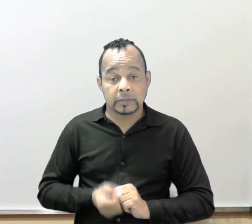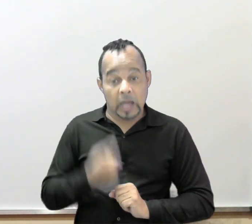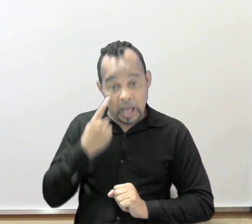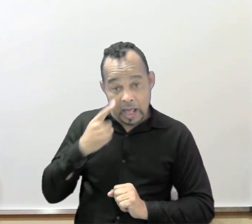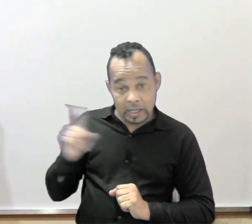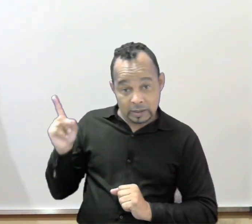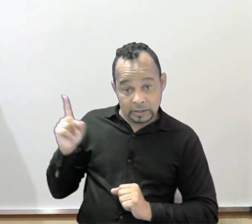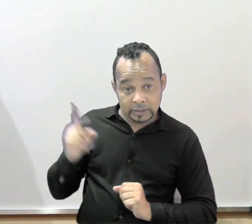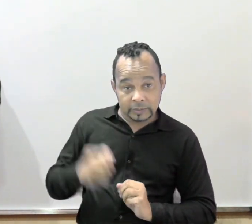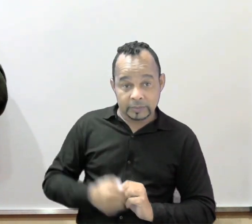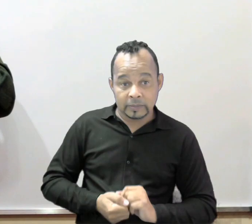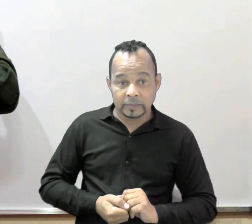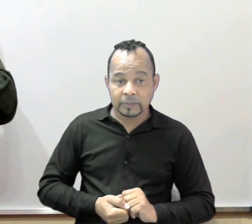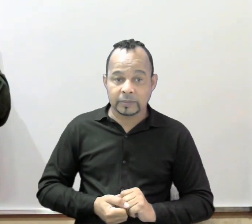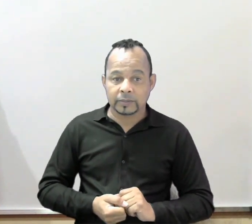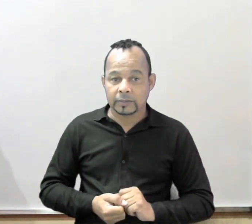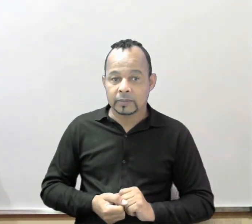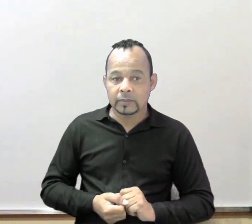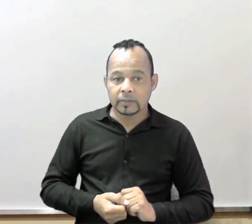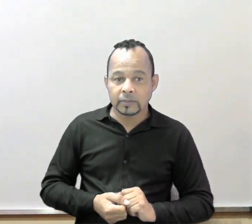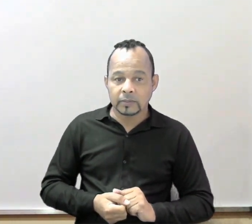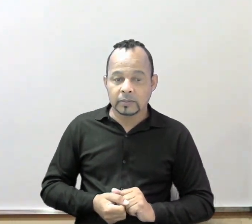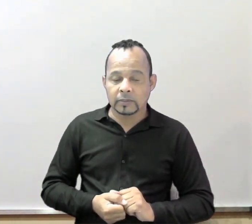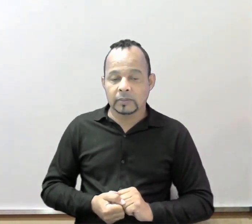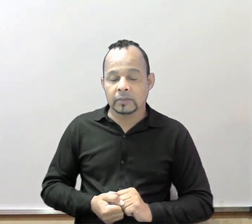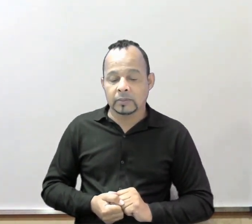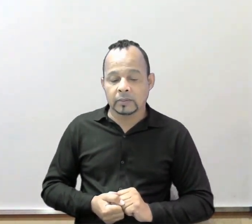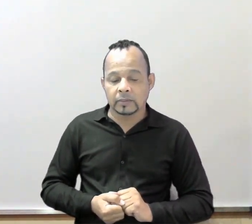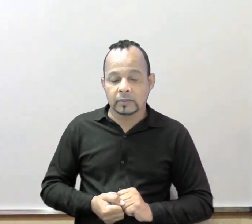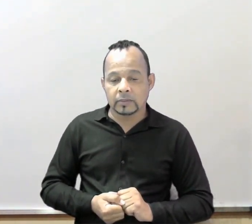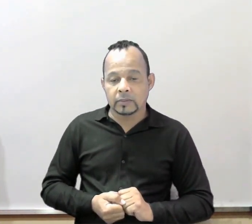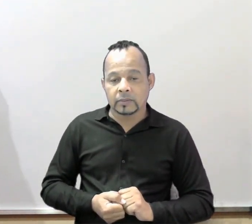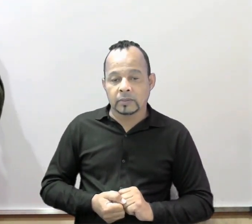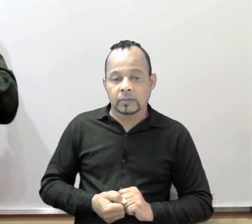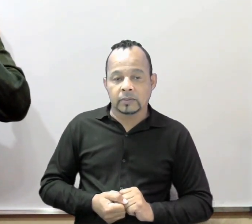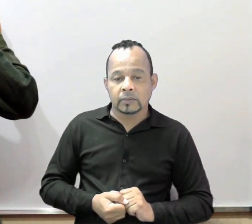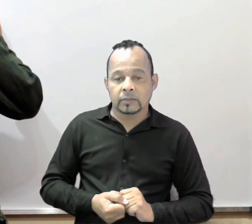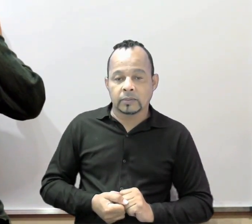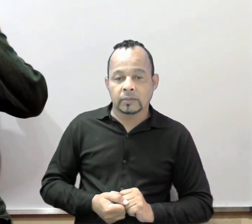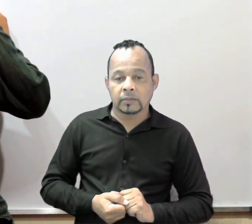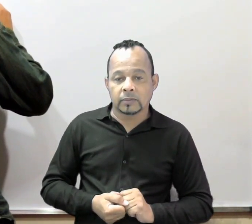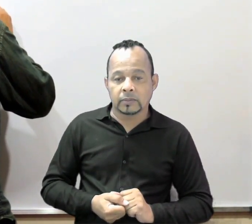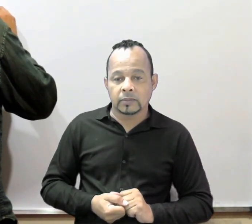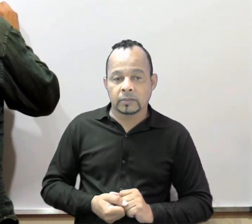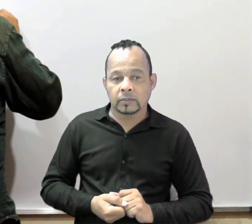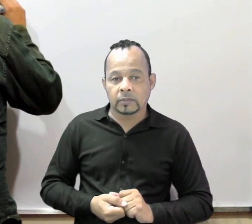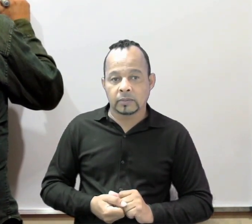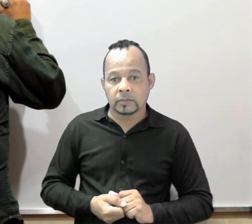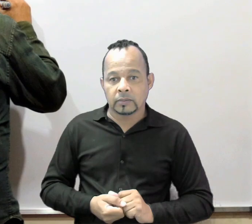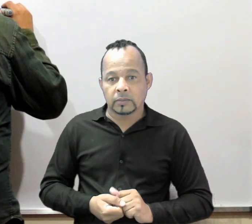3 ao quadrado dá 9, 2 ao quadrado dá 4,